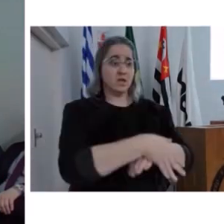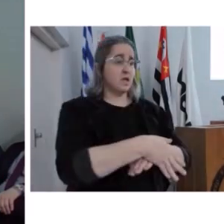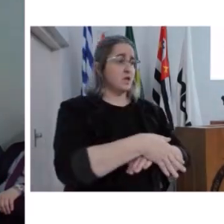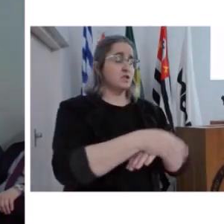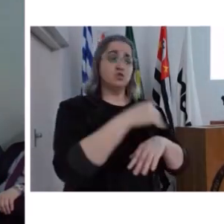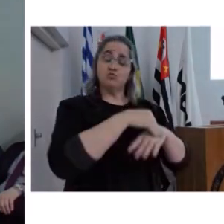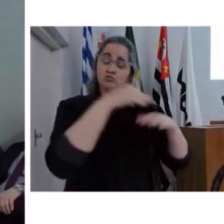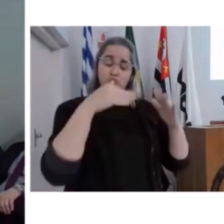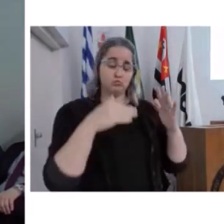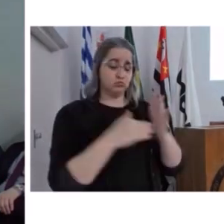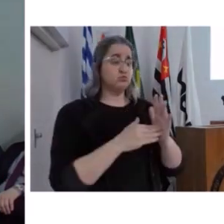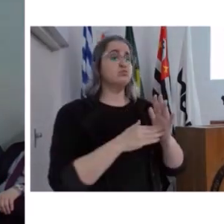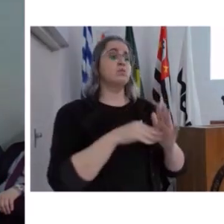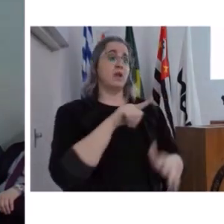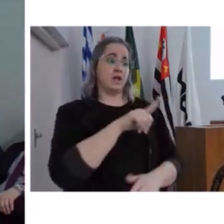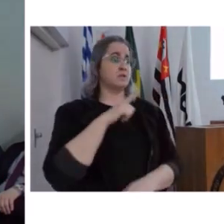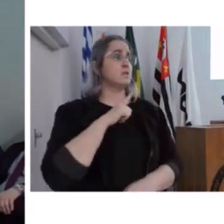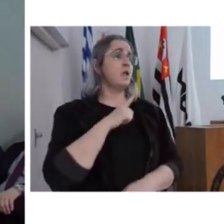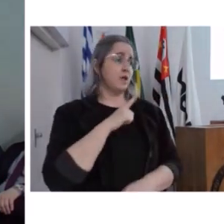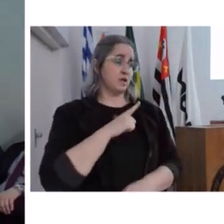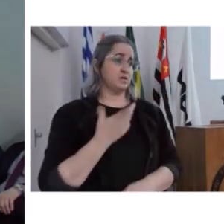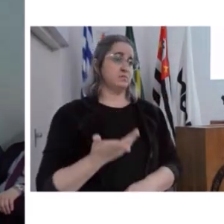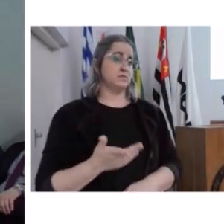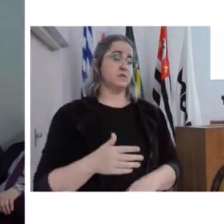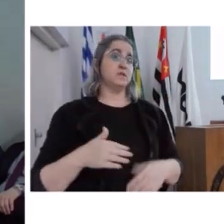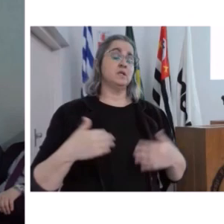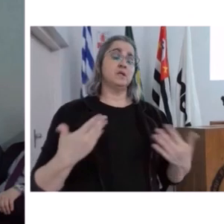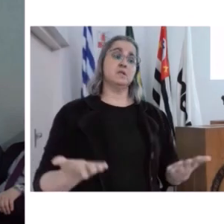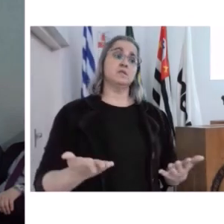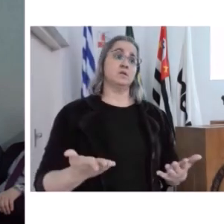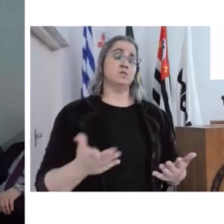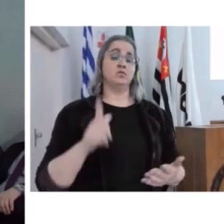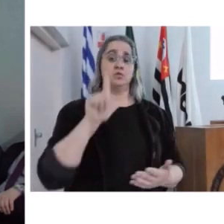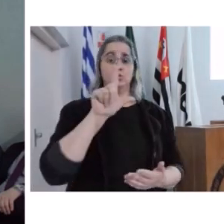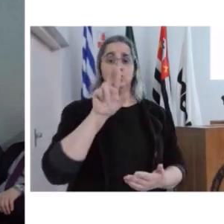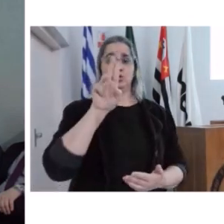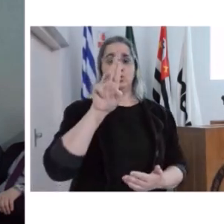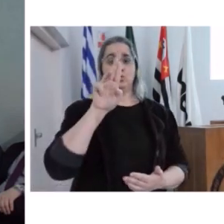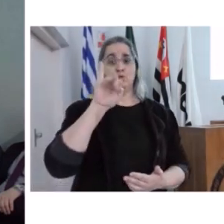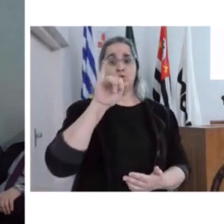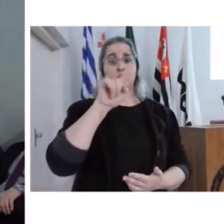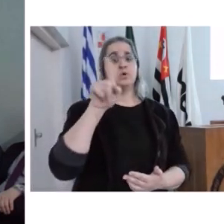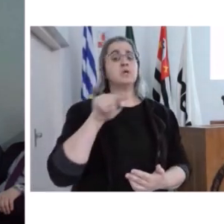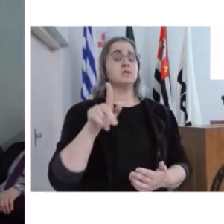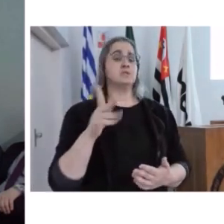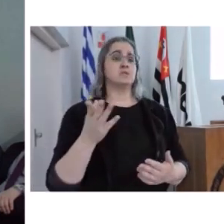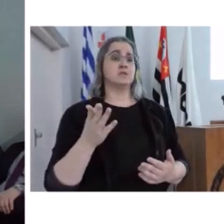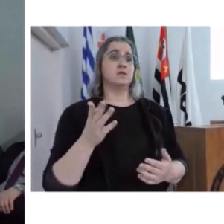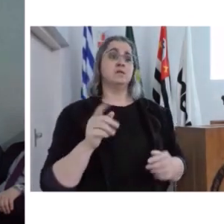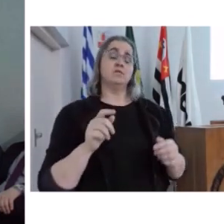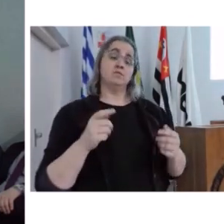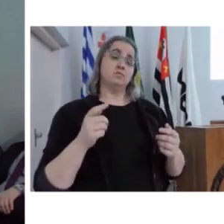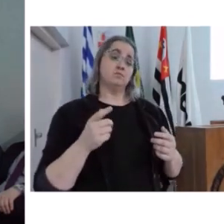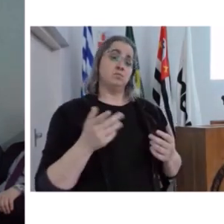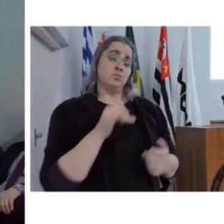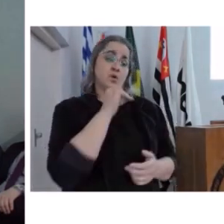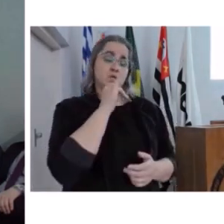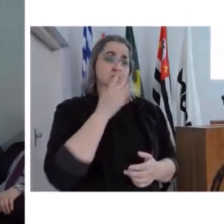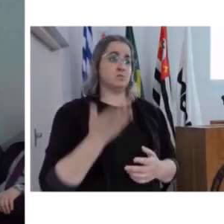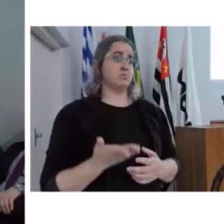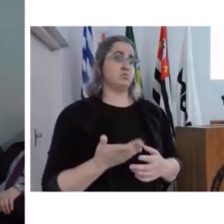As unidades. Tudo vai depender também, Luiz, da demanda, né? Localização. Ó, você vê,